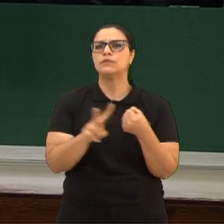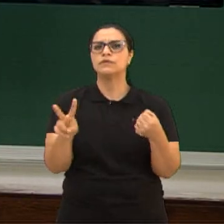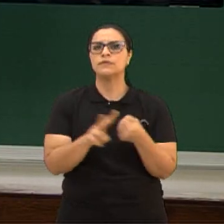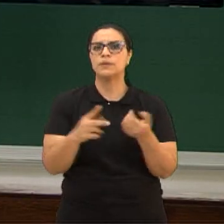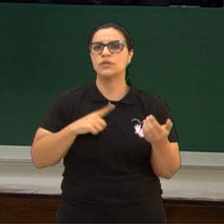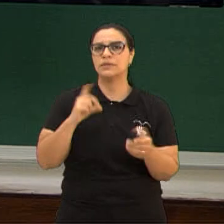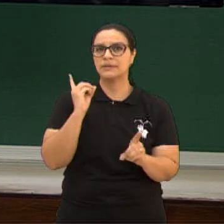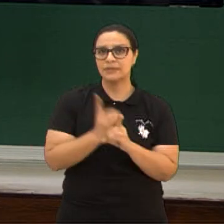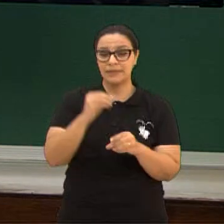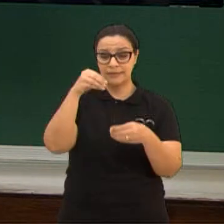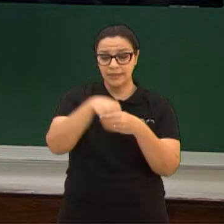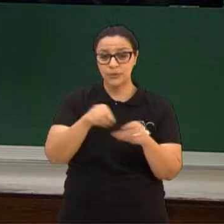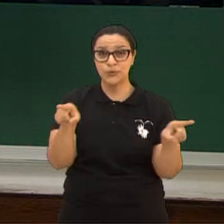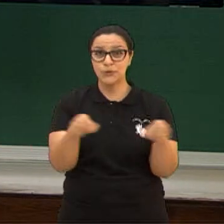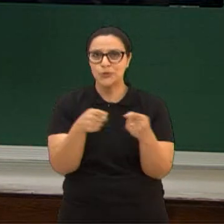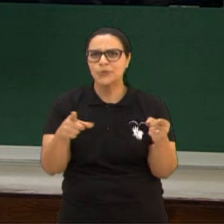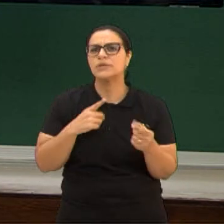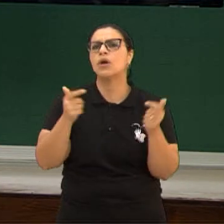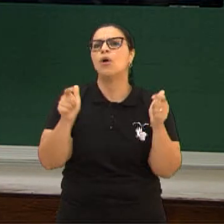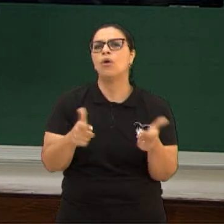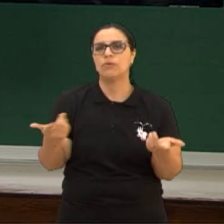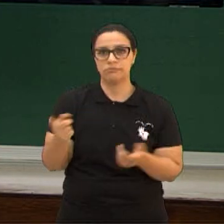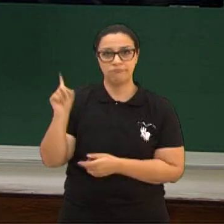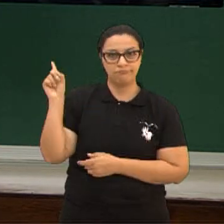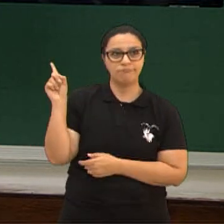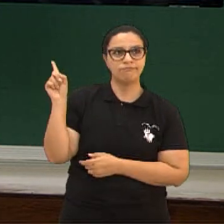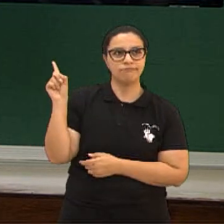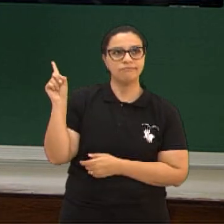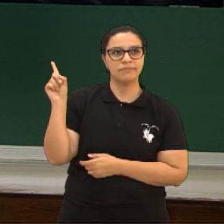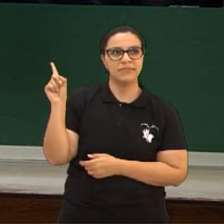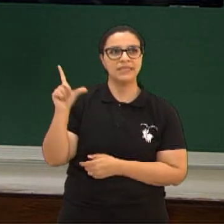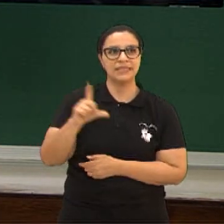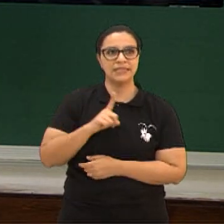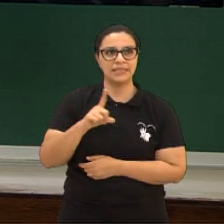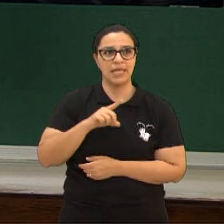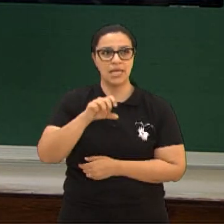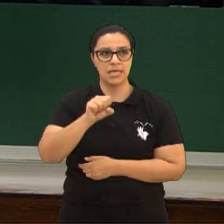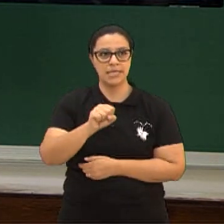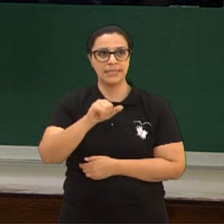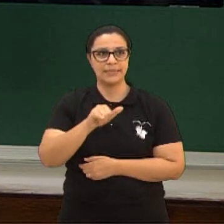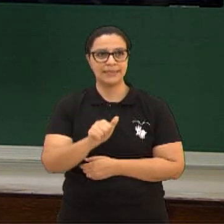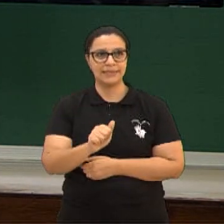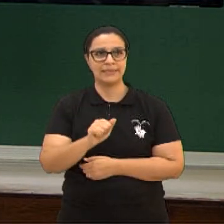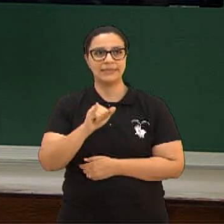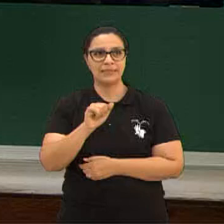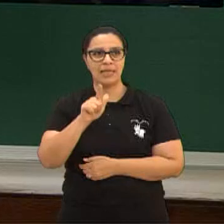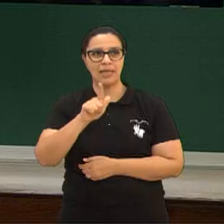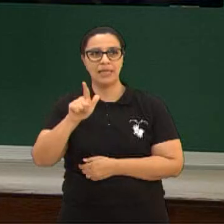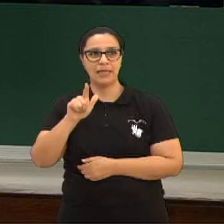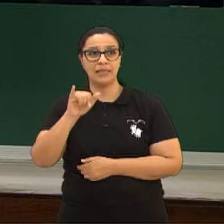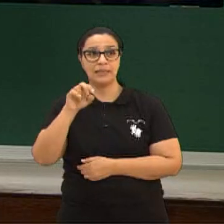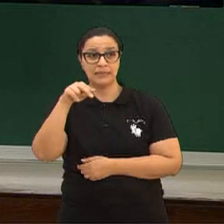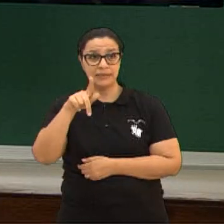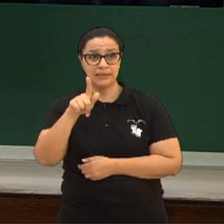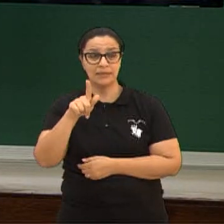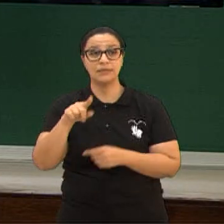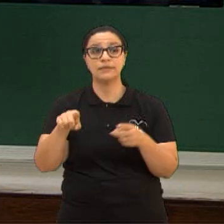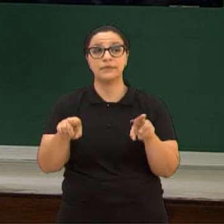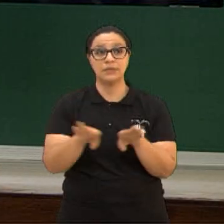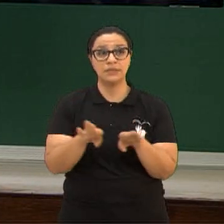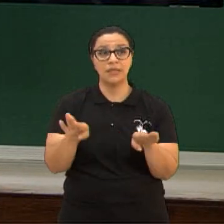present continuous que apareceu na nossa música? Eu tenho o verbo sailing e também temos o